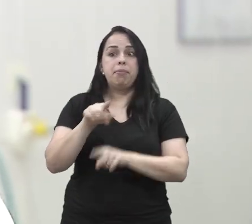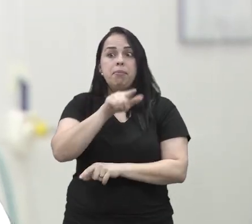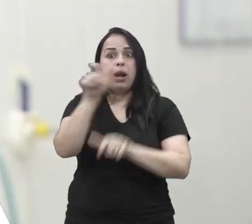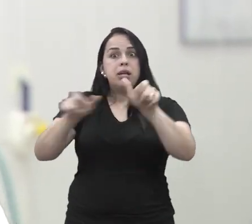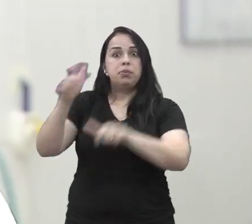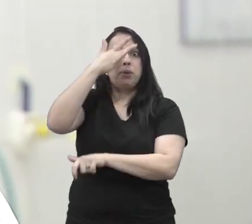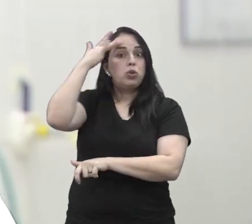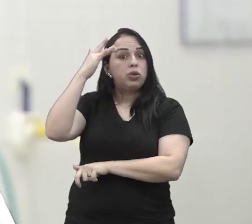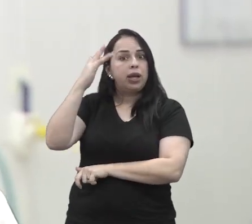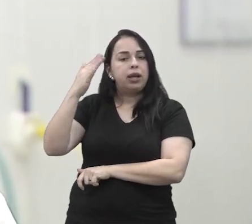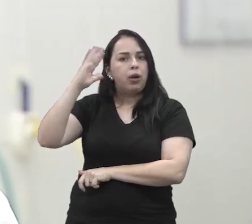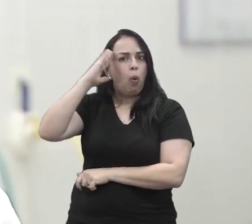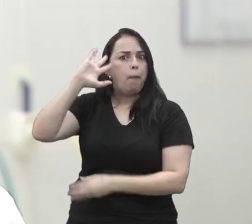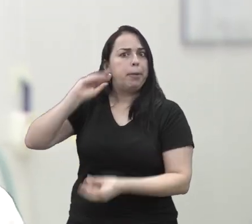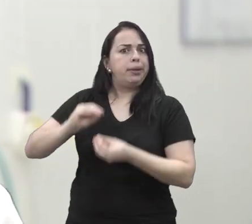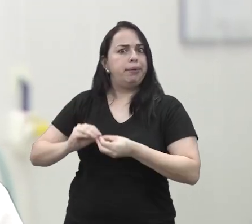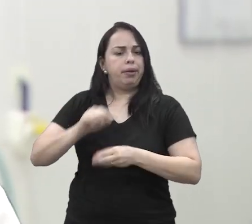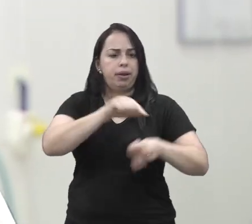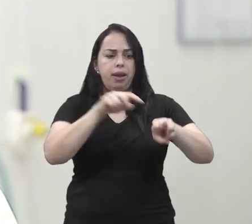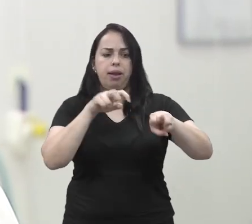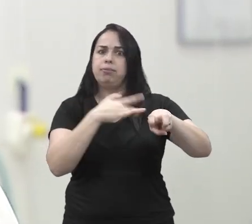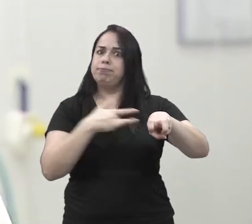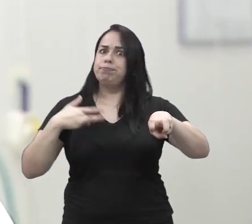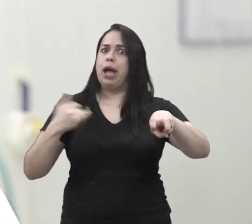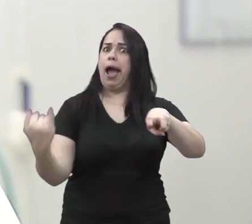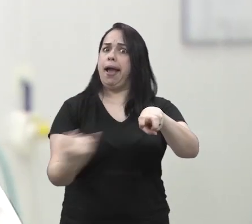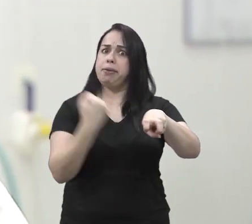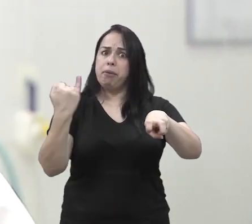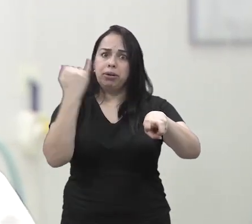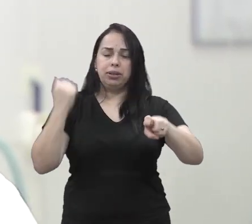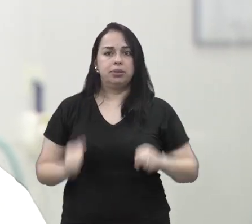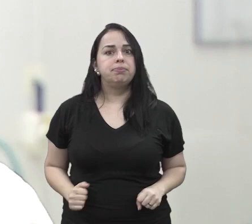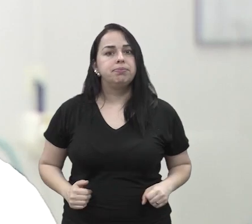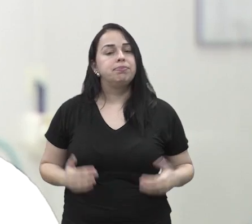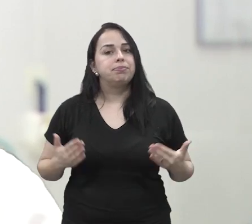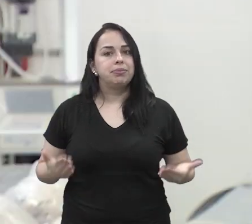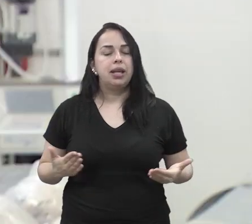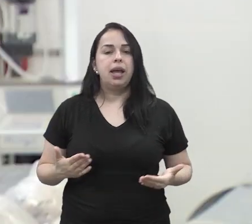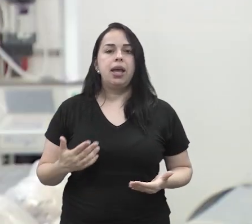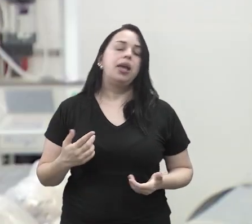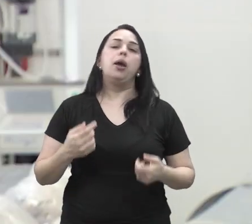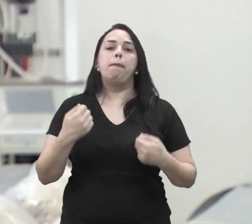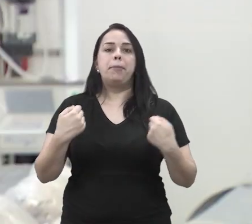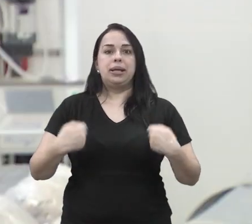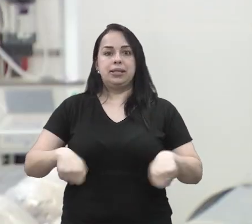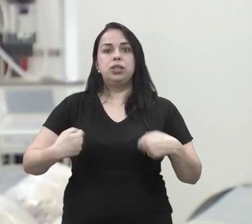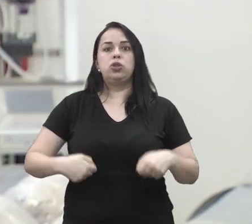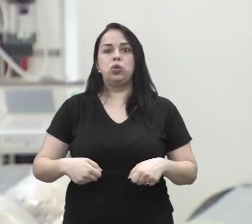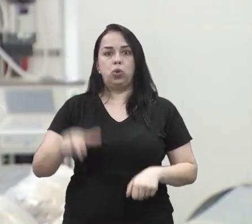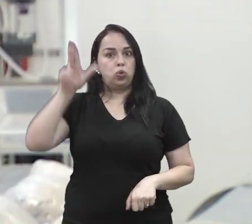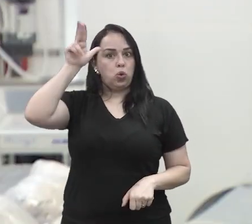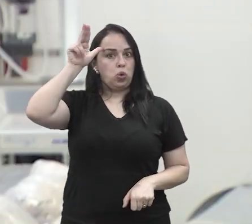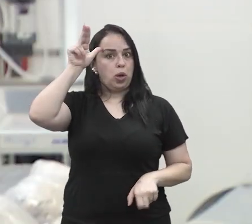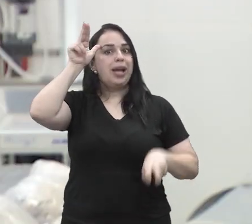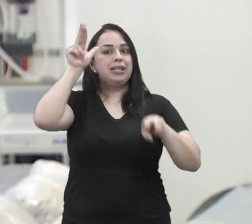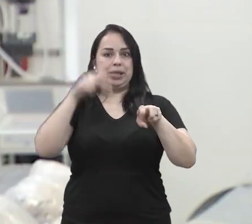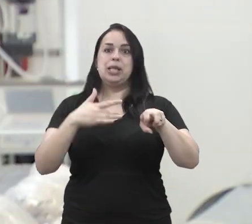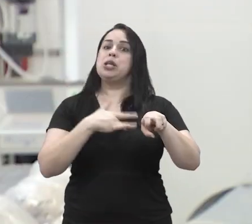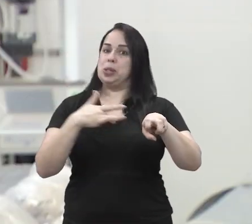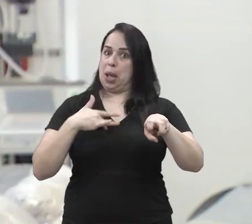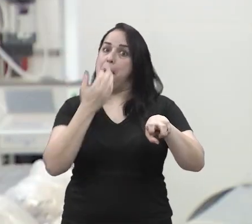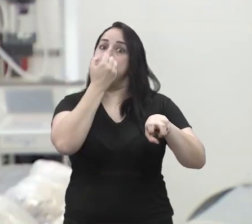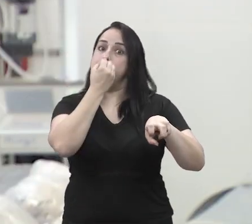quanto para a conscientização das pessoas sobre a importância da saúde dos animais. No mínimo, eu tenho que ter um